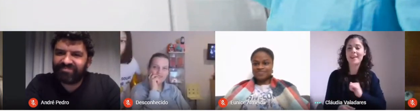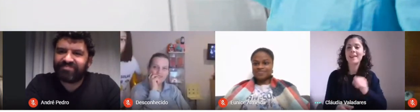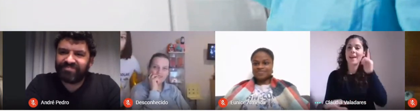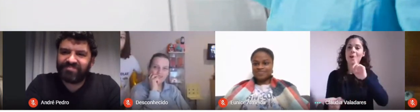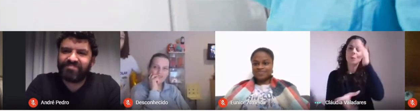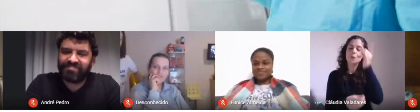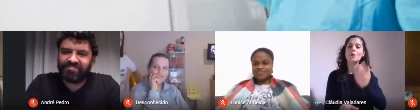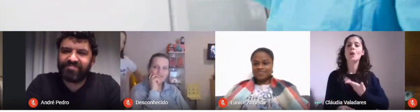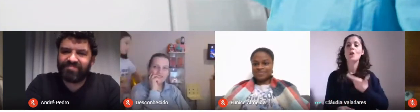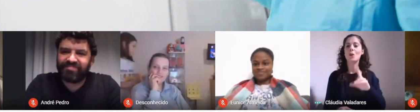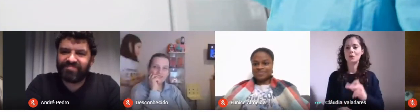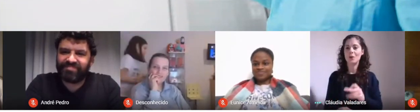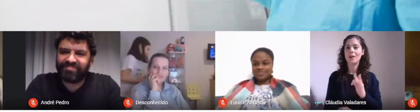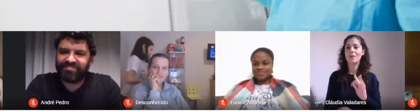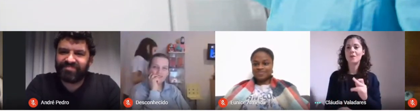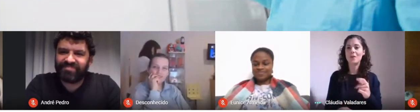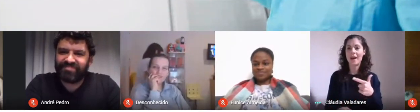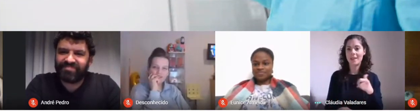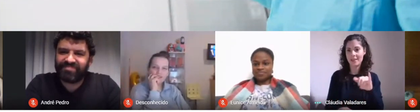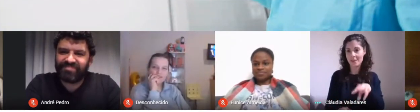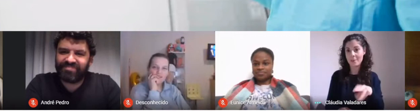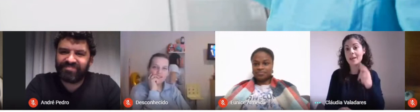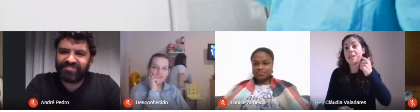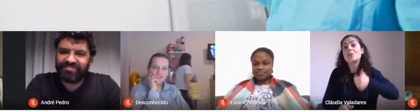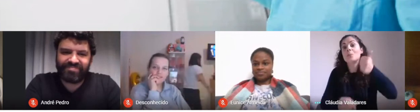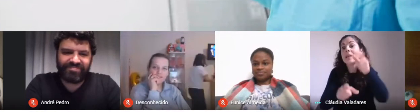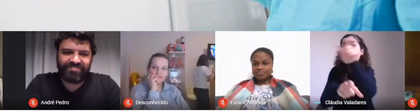Fátima Bizarra, e especialmente a vocês.